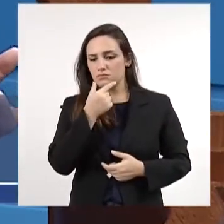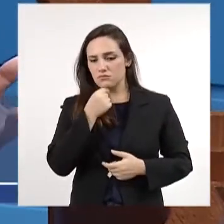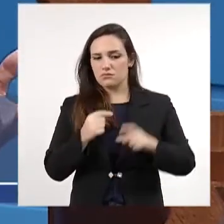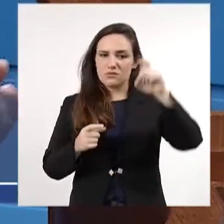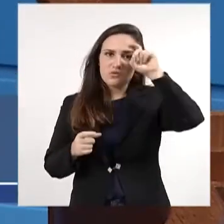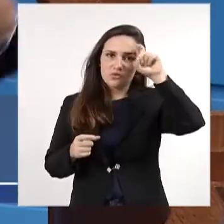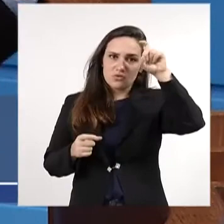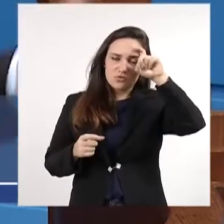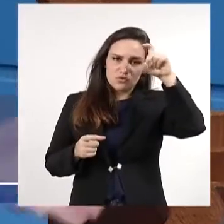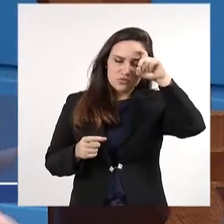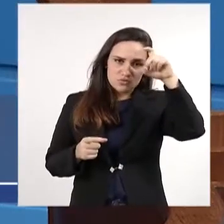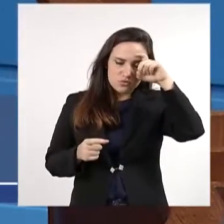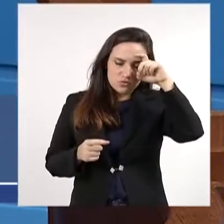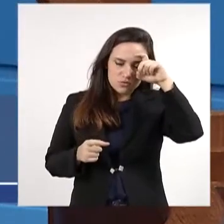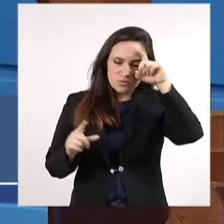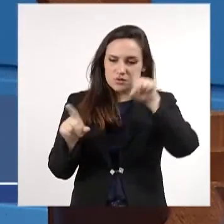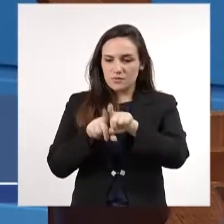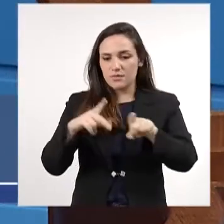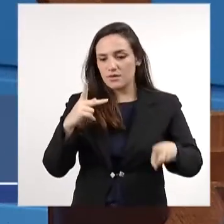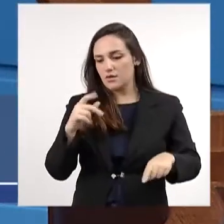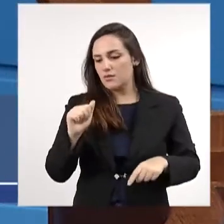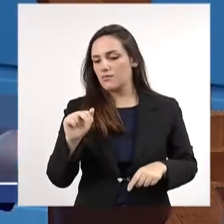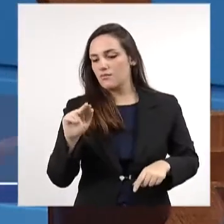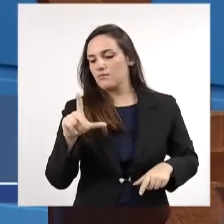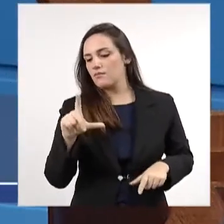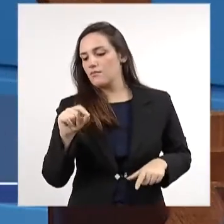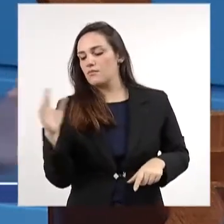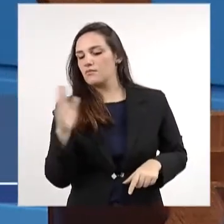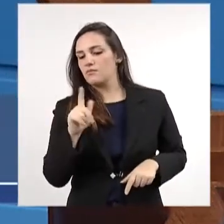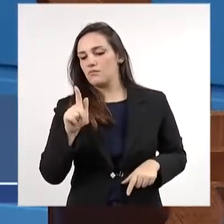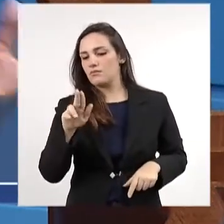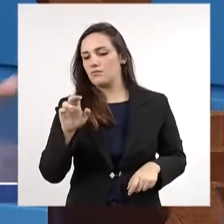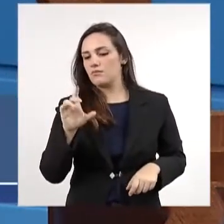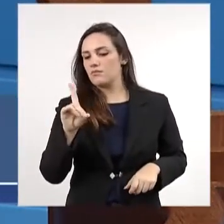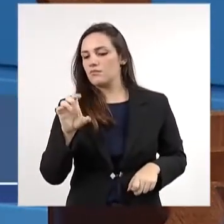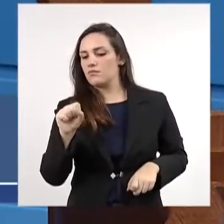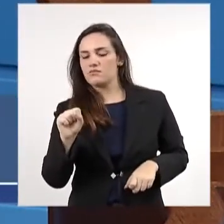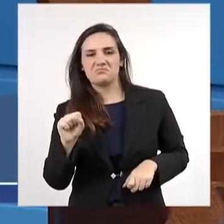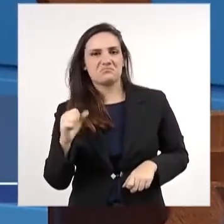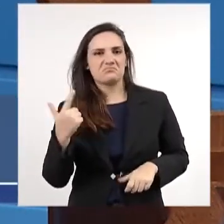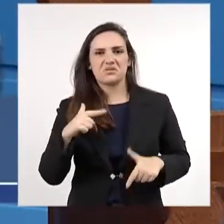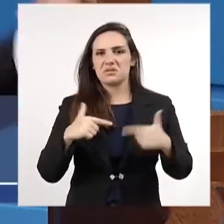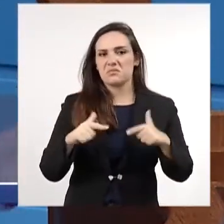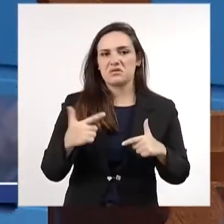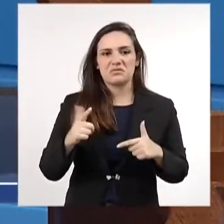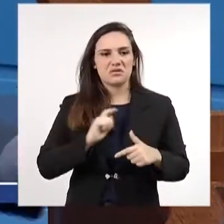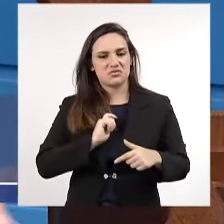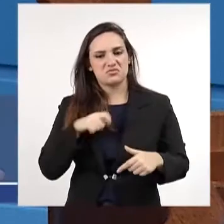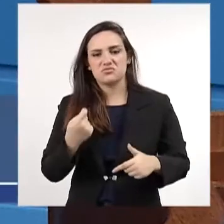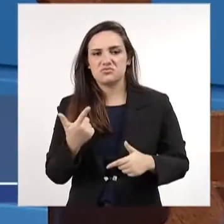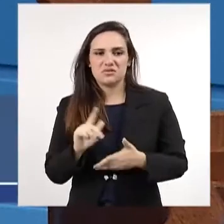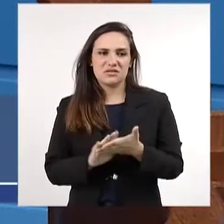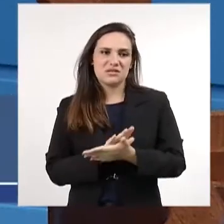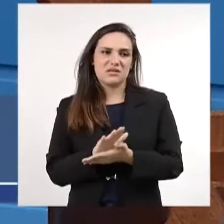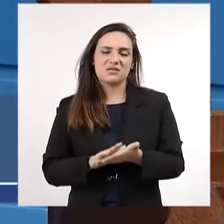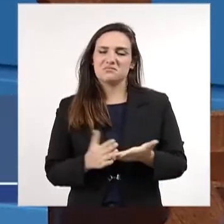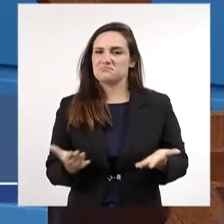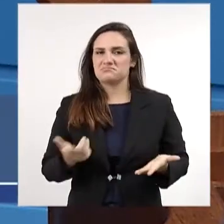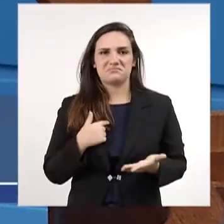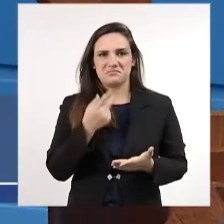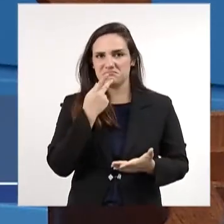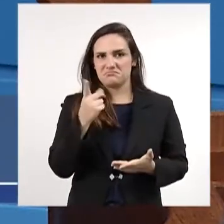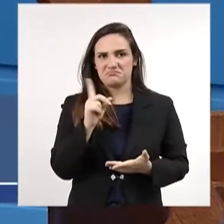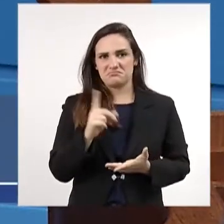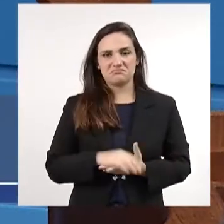Um governo inoperante, que não tem ação, que não tem atitude, que não tem projeto. Então, assim, eu não vou ficar falando desse governo,